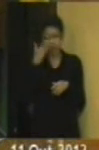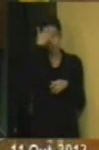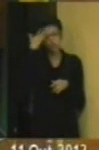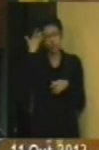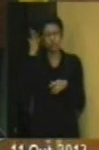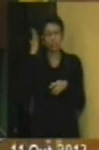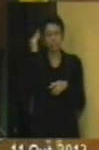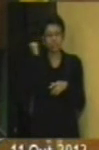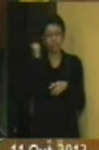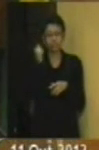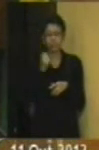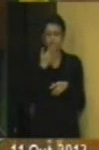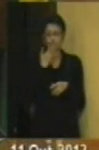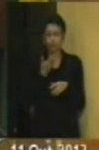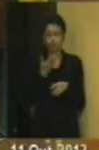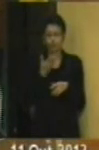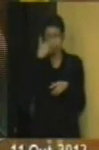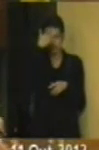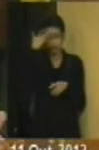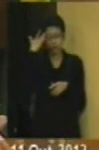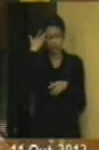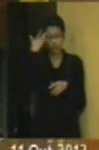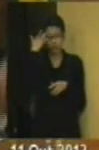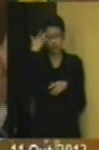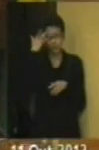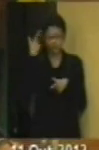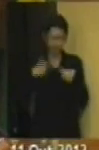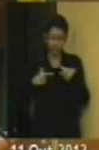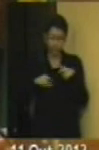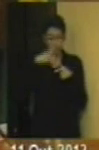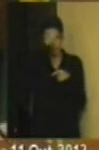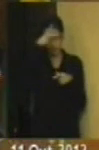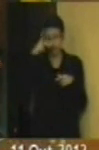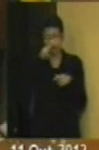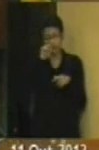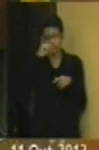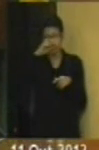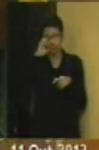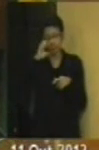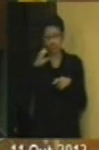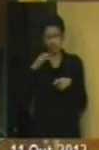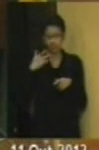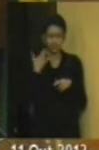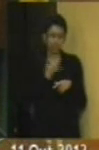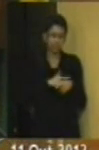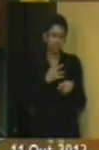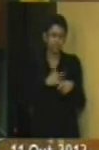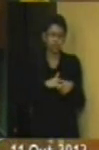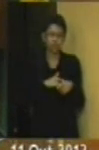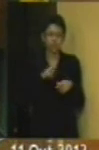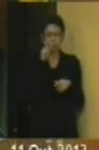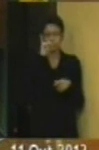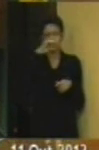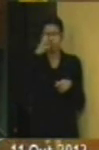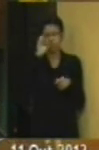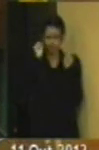tipo de vice-prefeito nós elegemos para saber exatamente quem nós elegemos uma pena um vice-prefeito despreparado que poderia